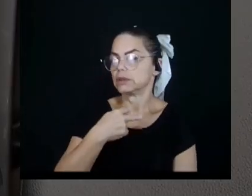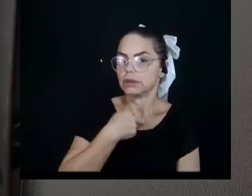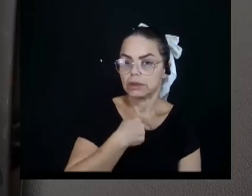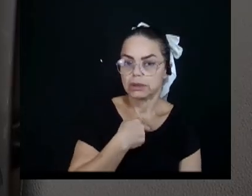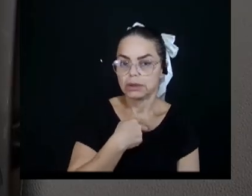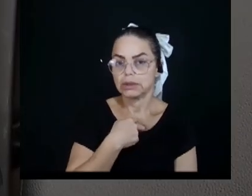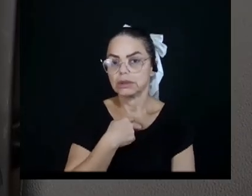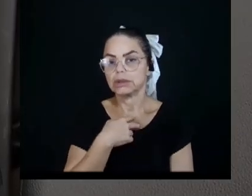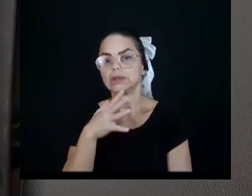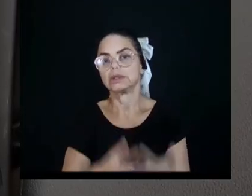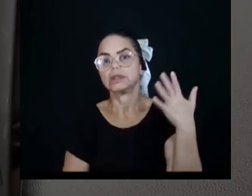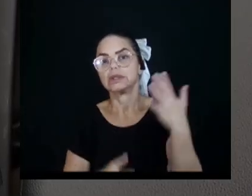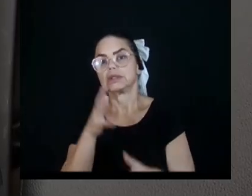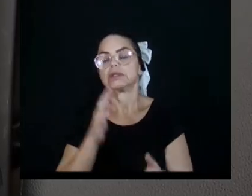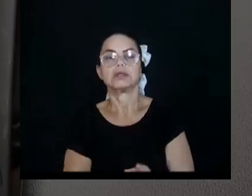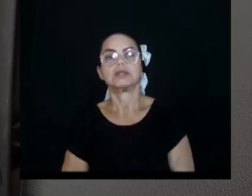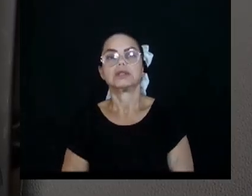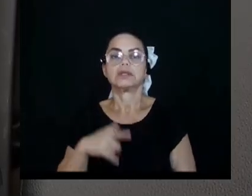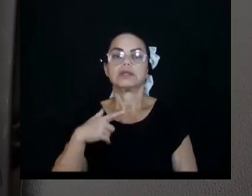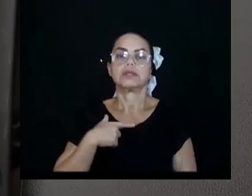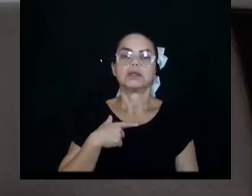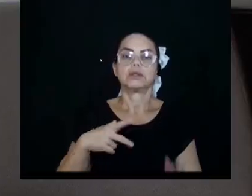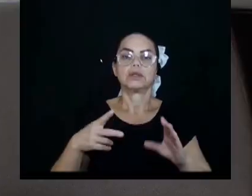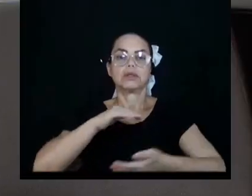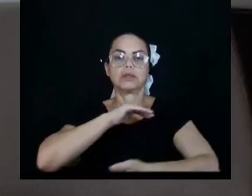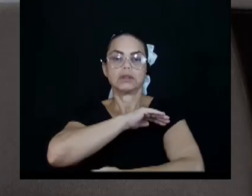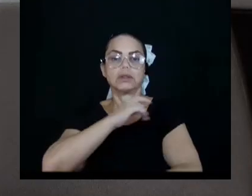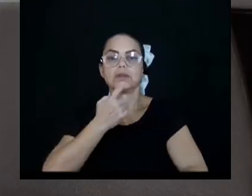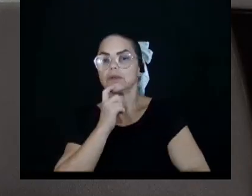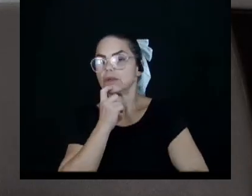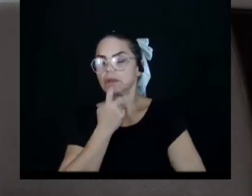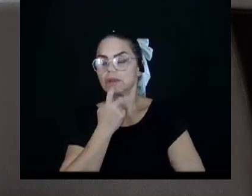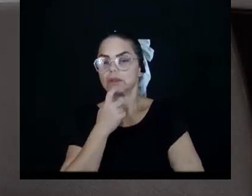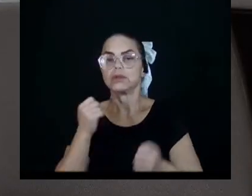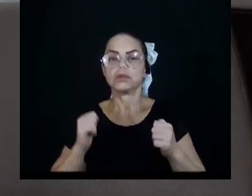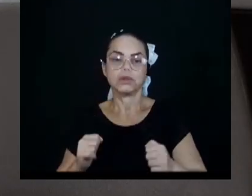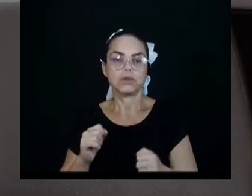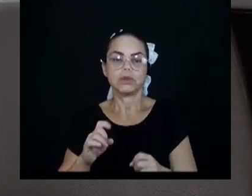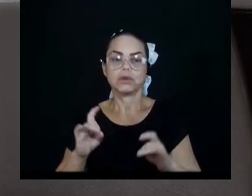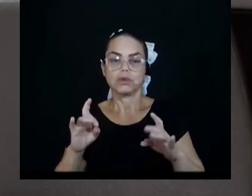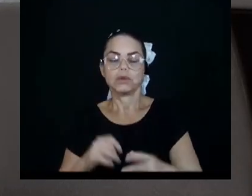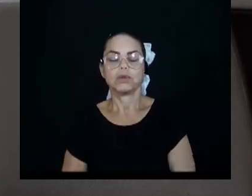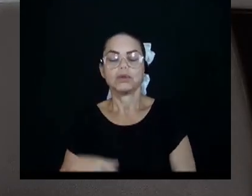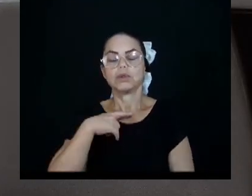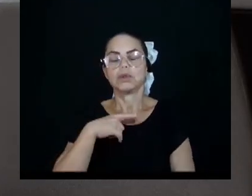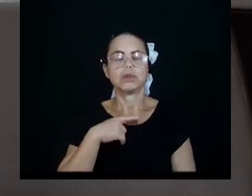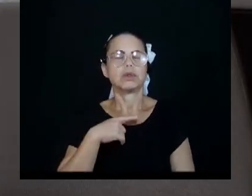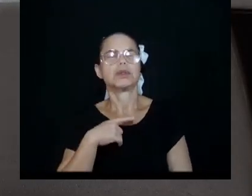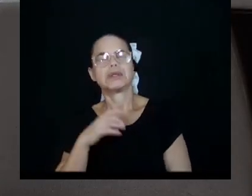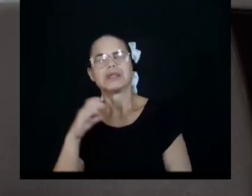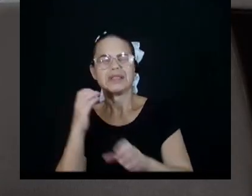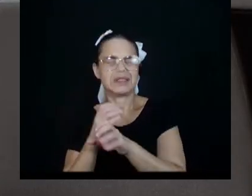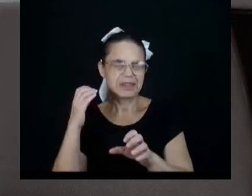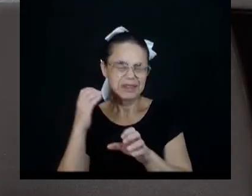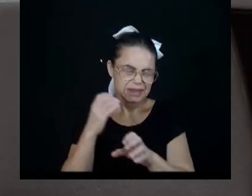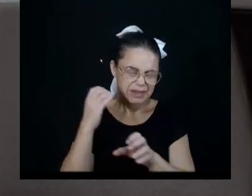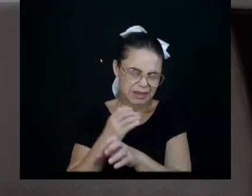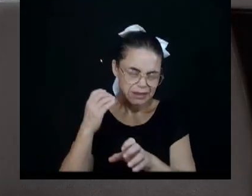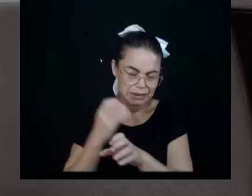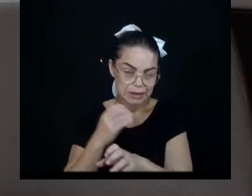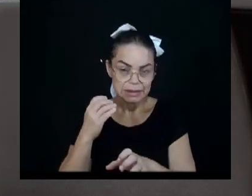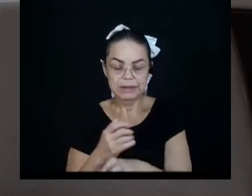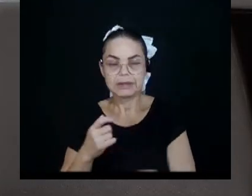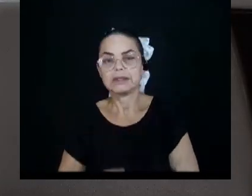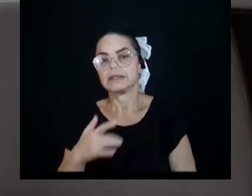sua função, que muitas vezes só ela pode cumprir. Então, por exemplo, está tendo uma grande crise da saúde pública. Nós